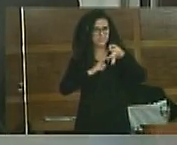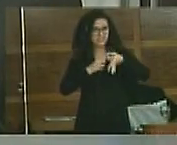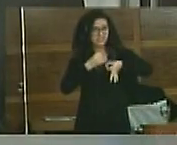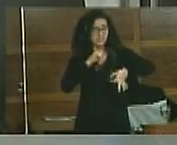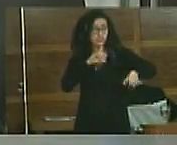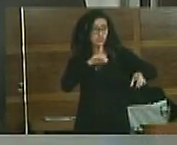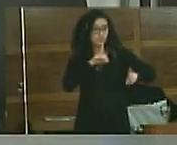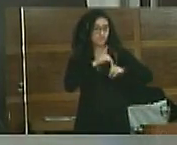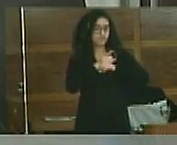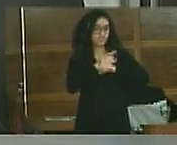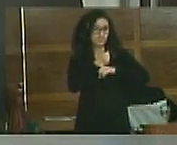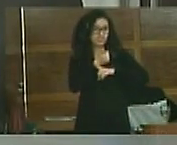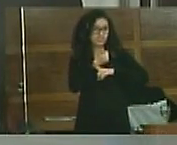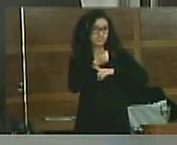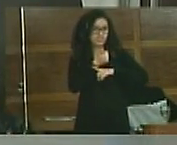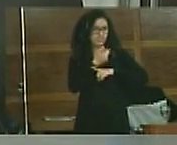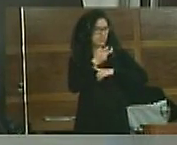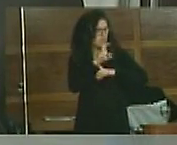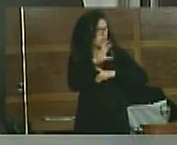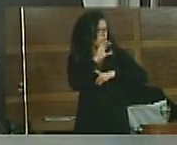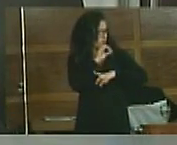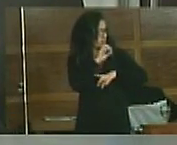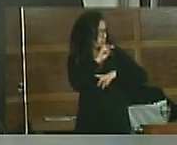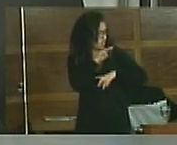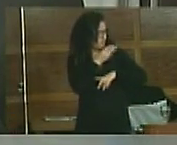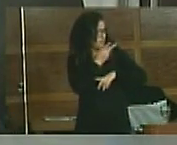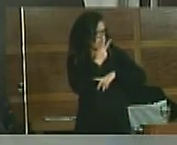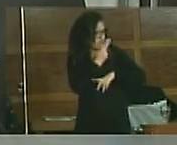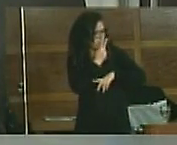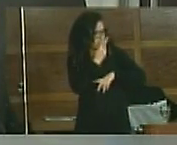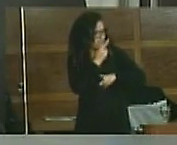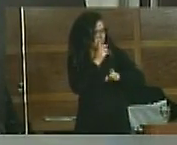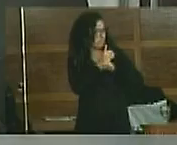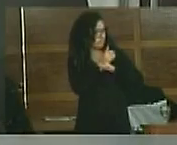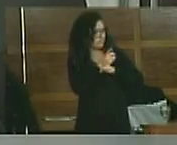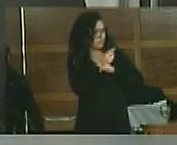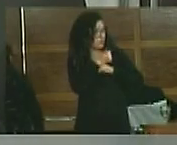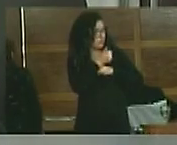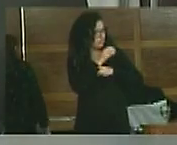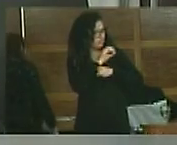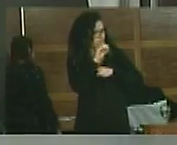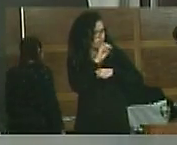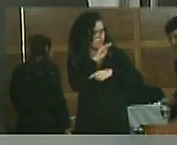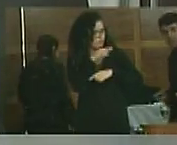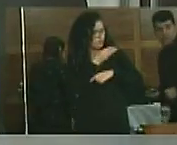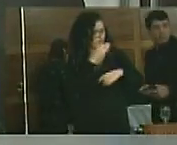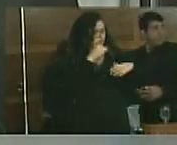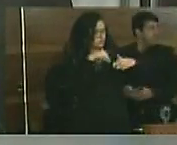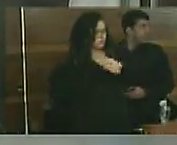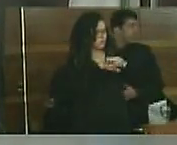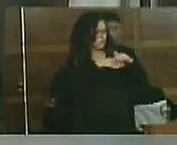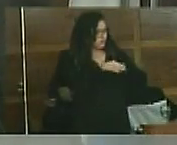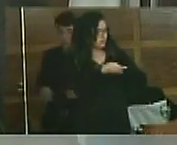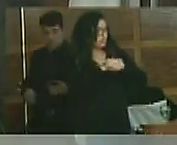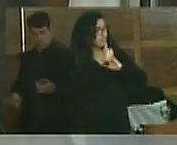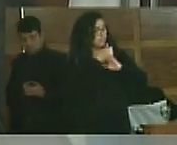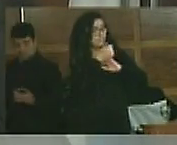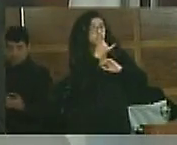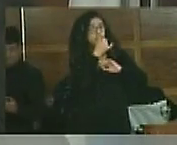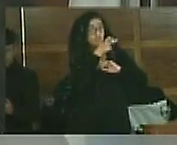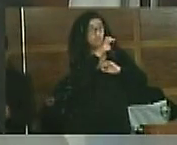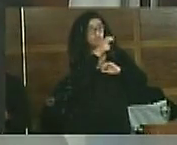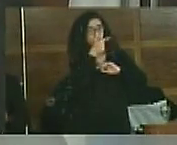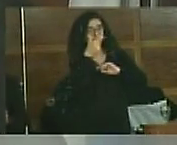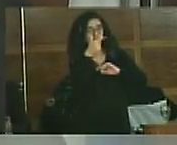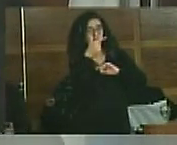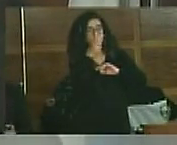acharam, Tite, 50, acho que foi 50 milhões naquele apartamento, ou 100 milhões em caixa, 52 milhões, não é isso, vereador